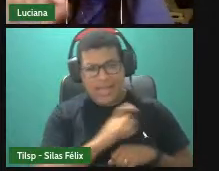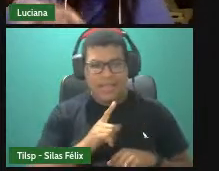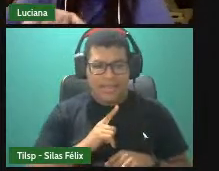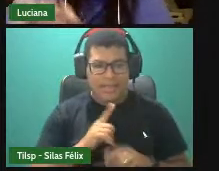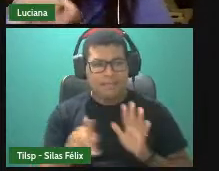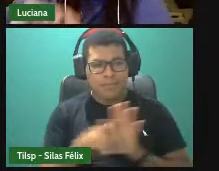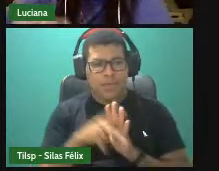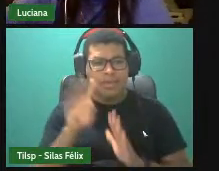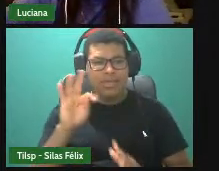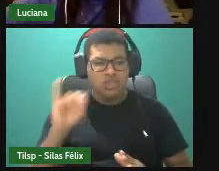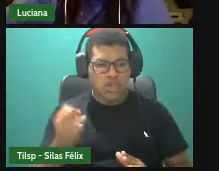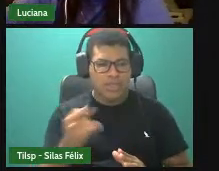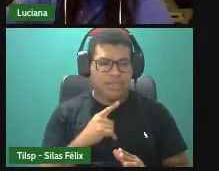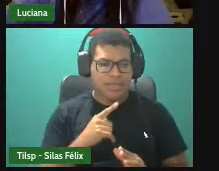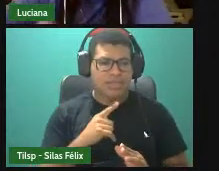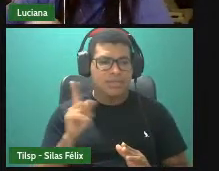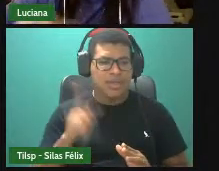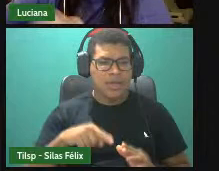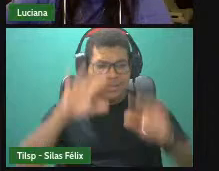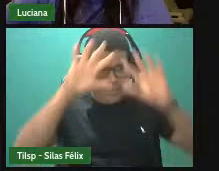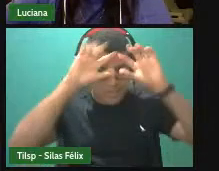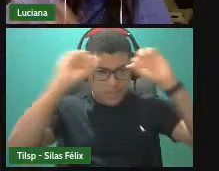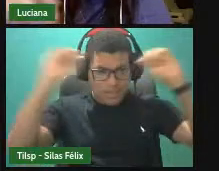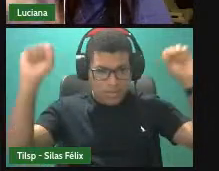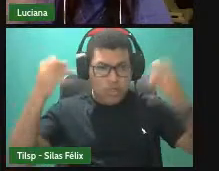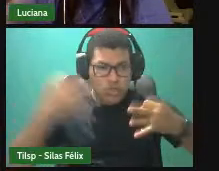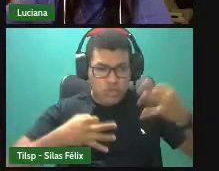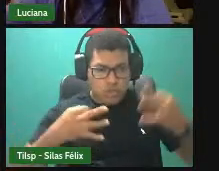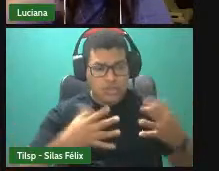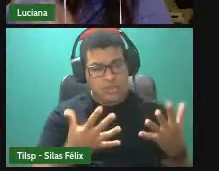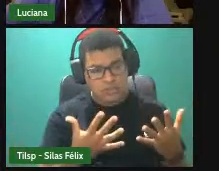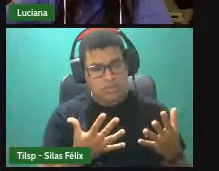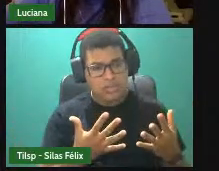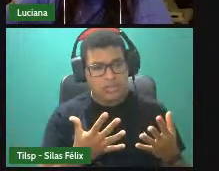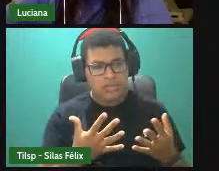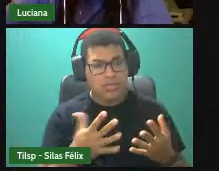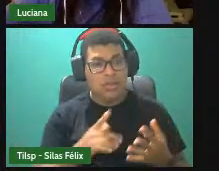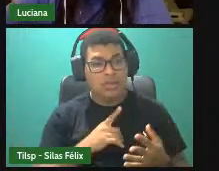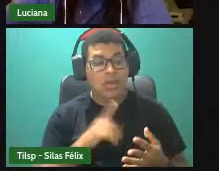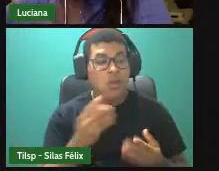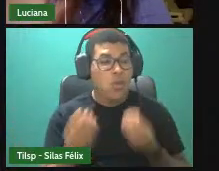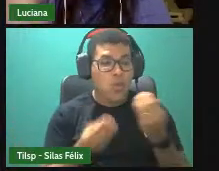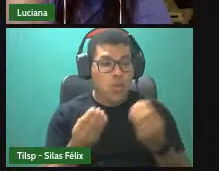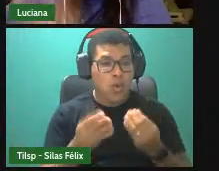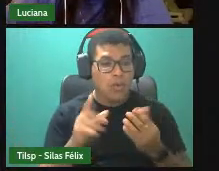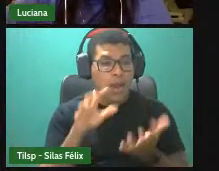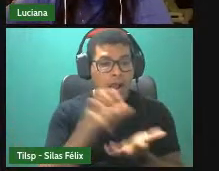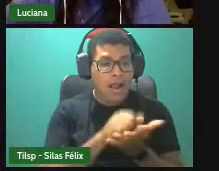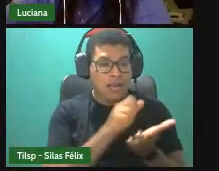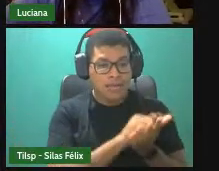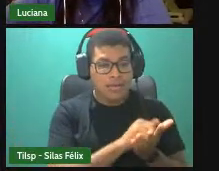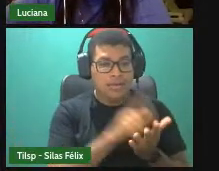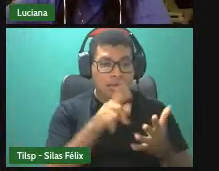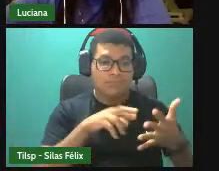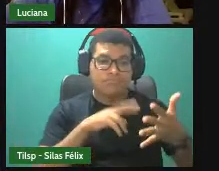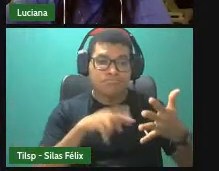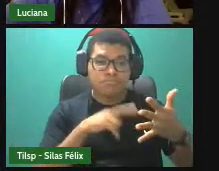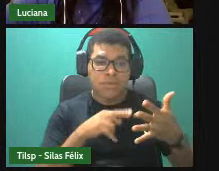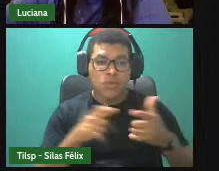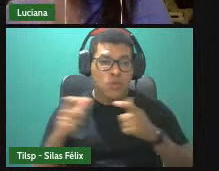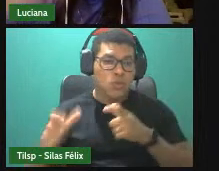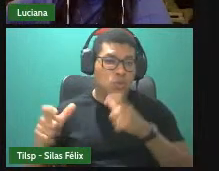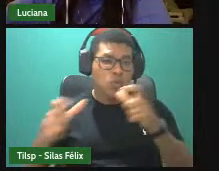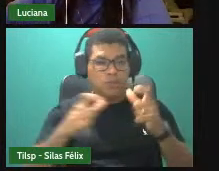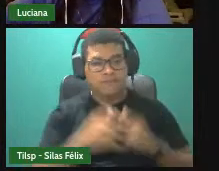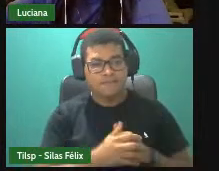entra no site do Tribunal de Justiça e se cadastra e vê como é que é o cadastro de peritos de cada região, tá? Eu